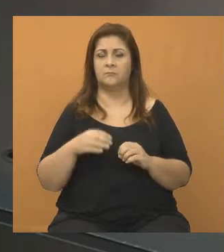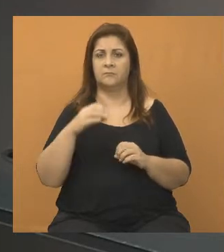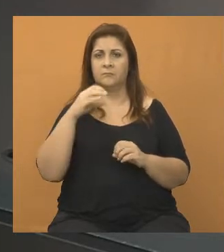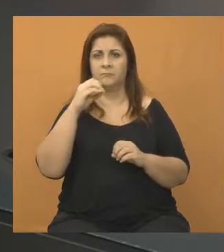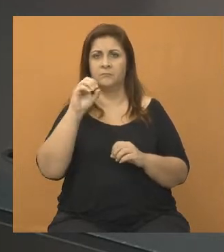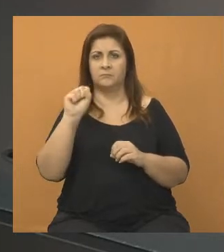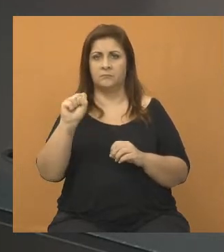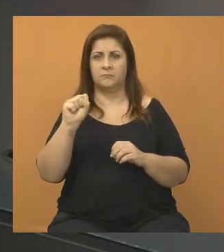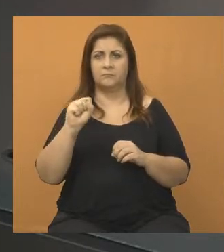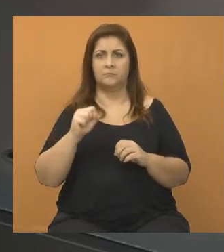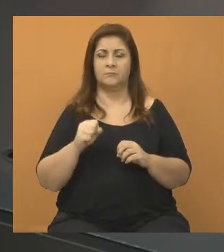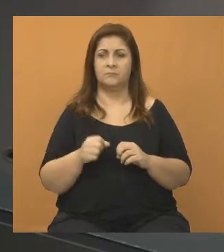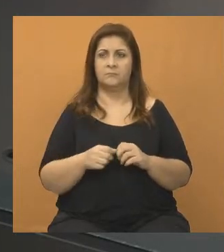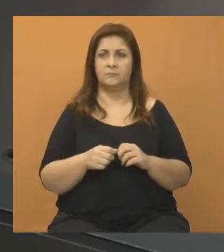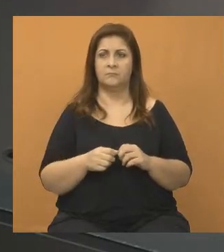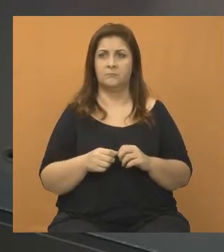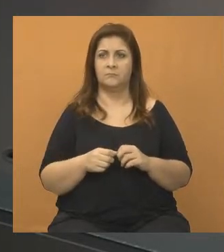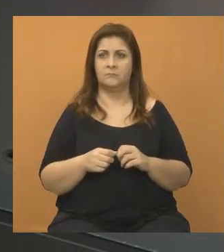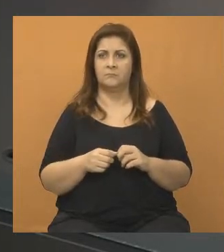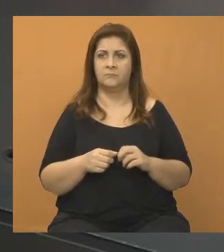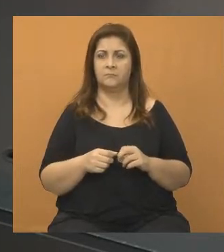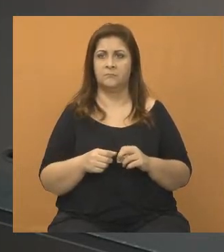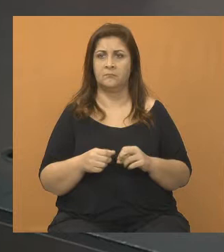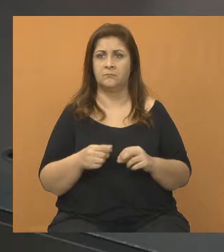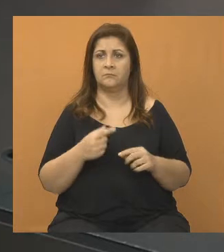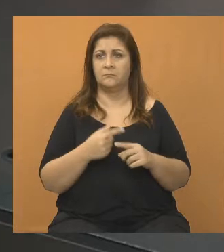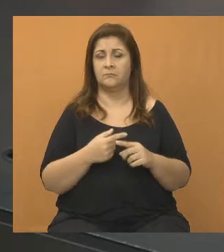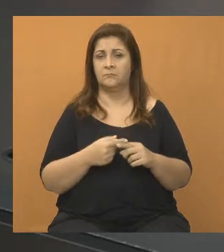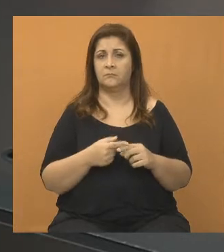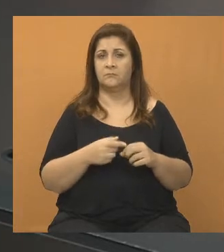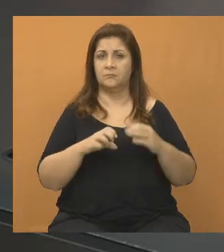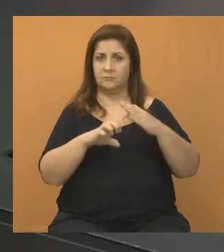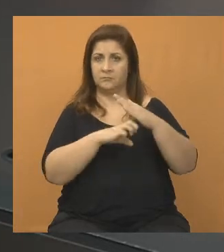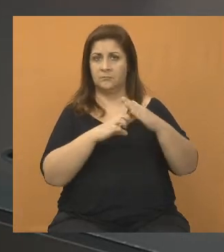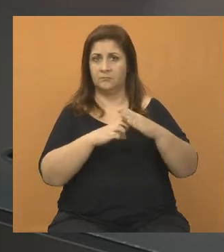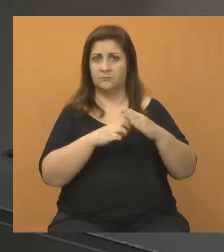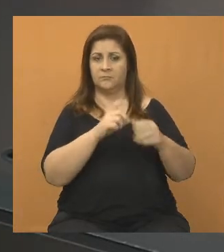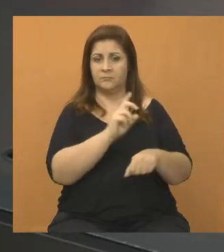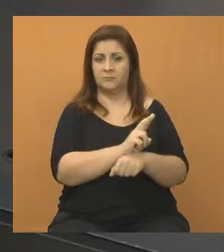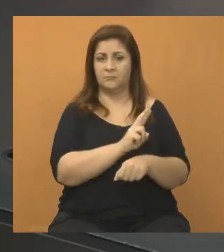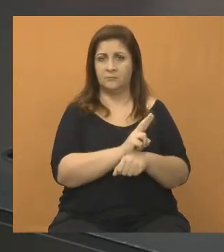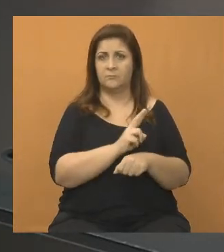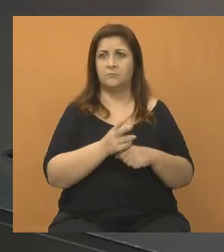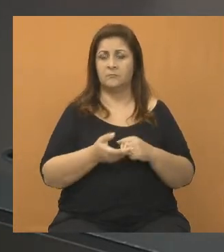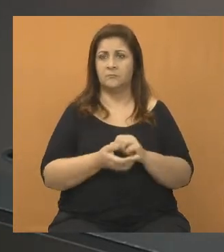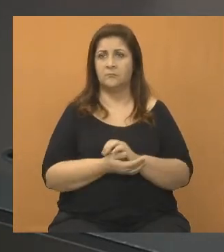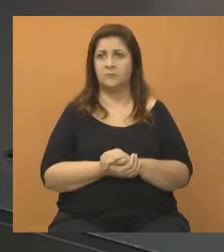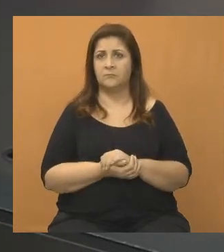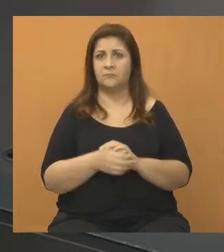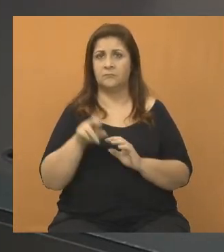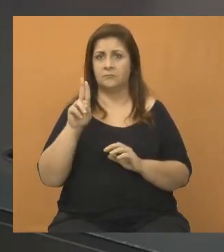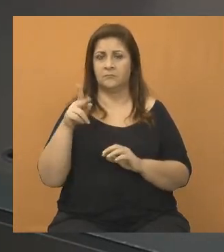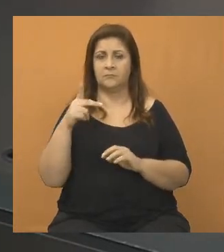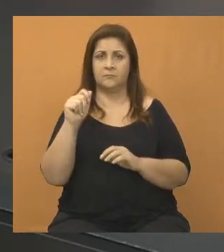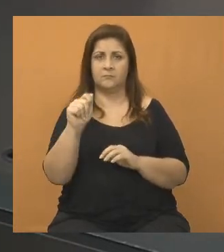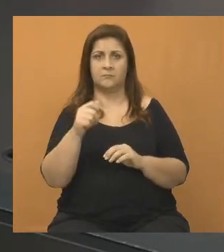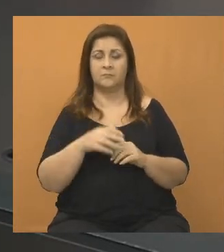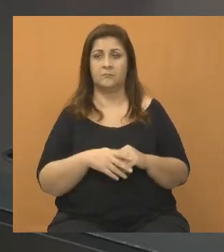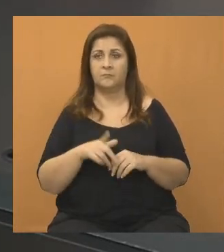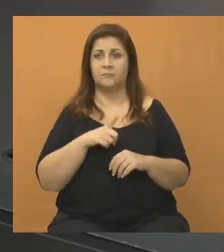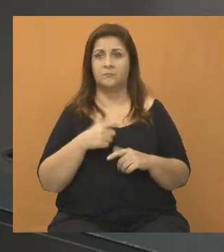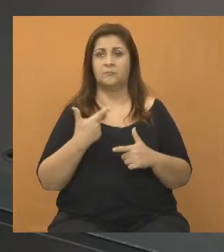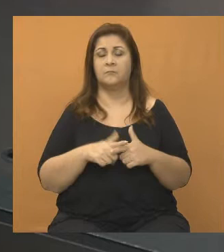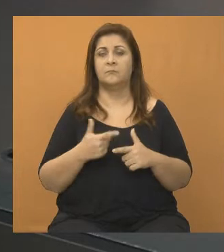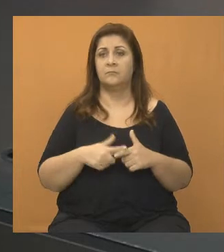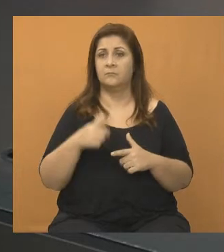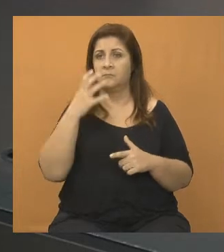UPA, né? Que é uma terceirizada que está administrando a UPA lá, onde enfrenta um problema